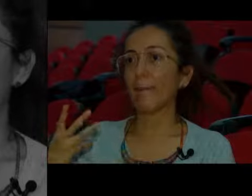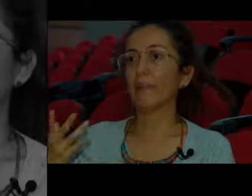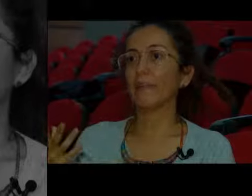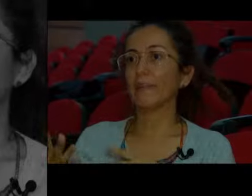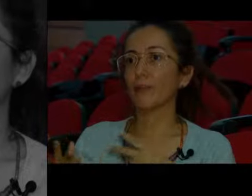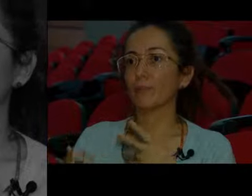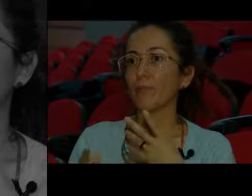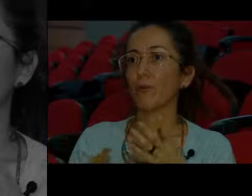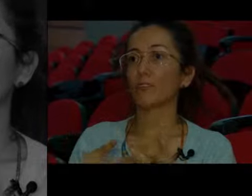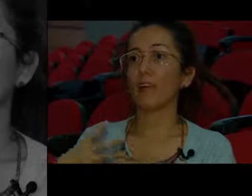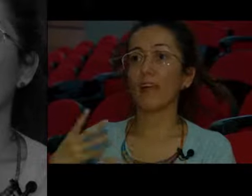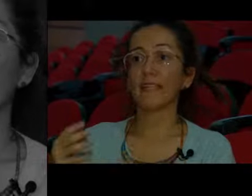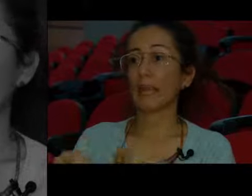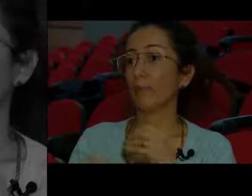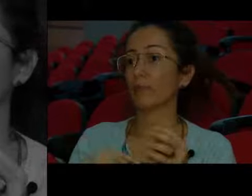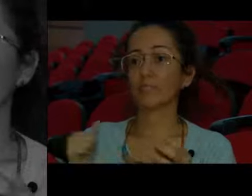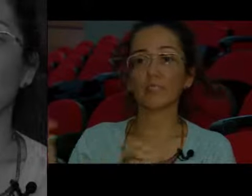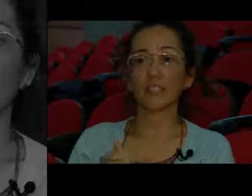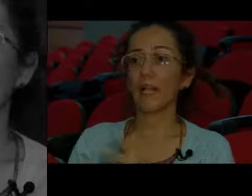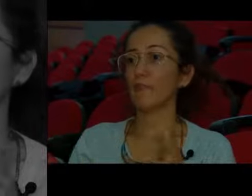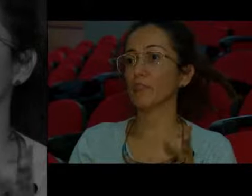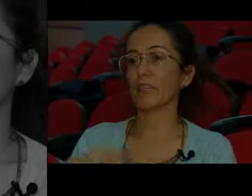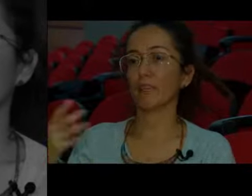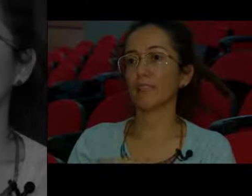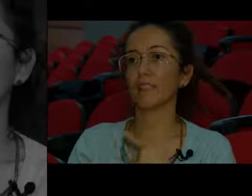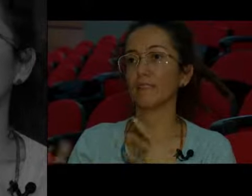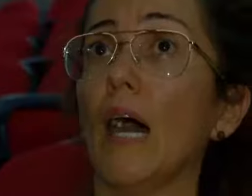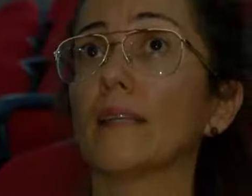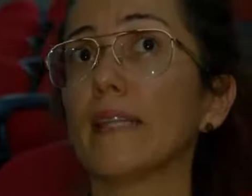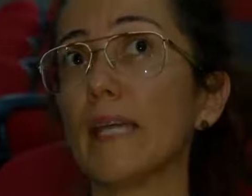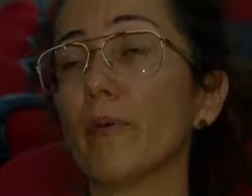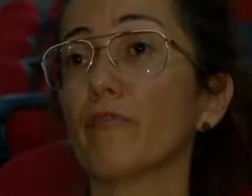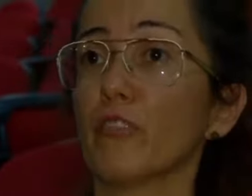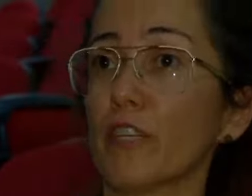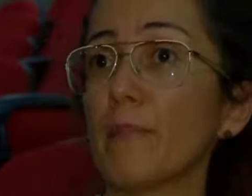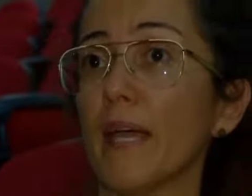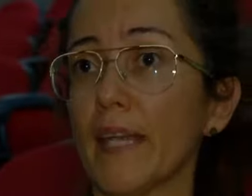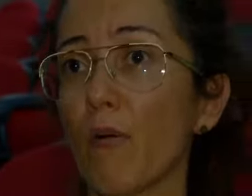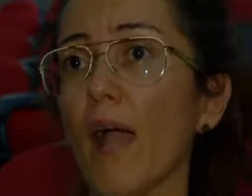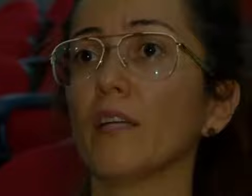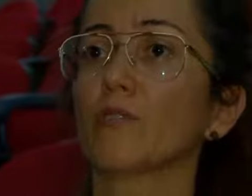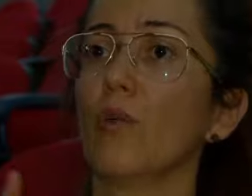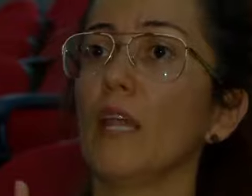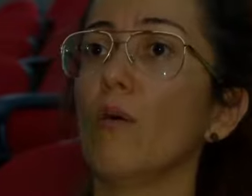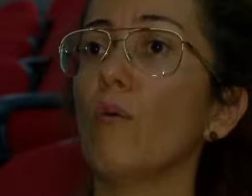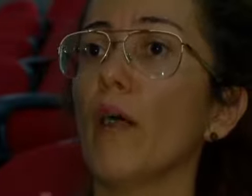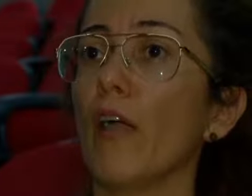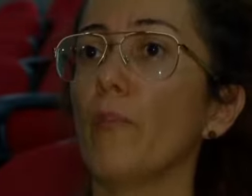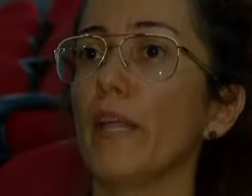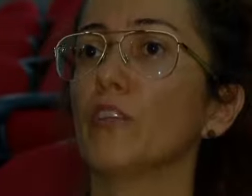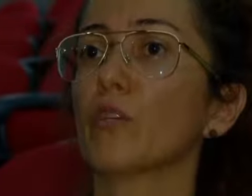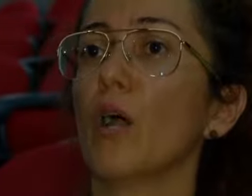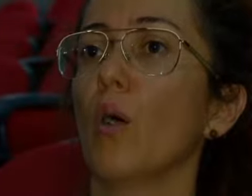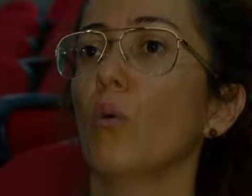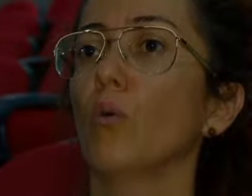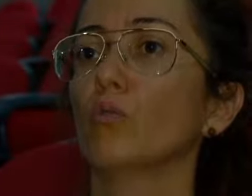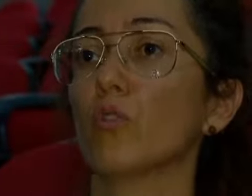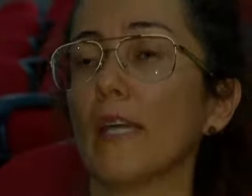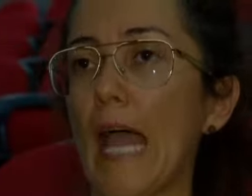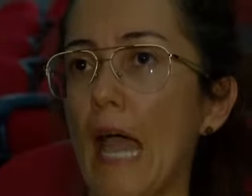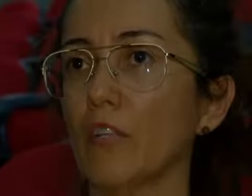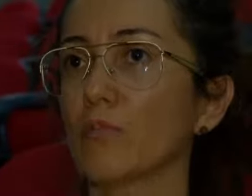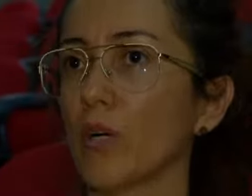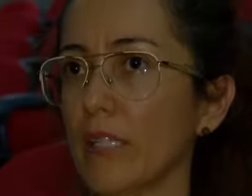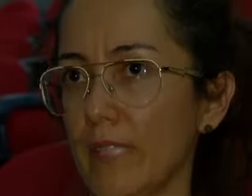vai aprendendo aos poucos, devagar, daqui a pouco você já está conhecendo. A tempo eu tive que me adequar, escolher realmente